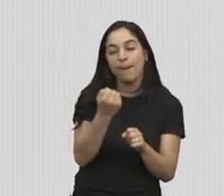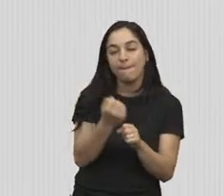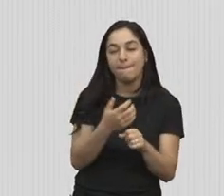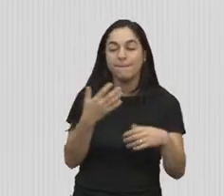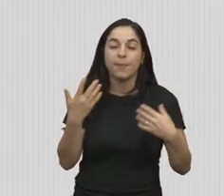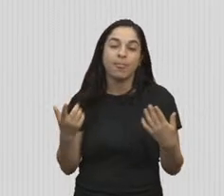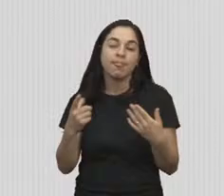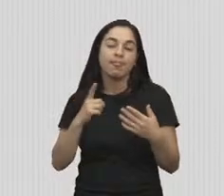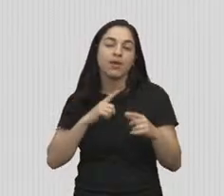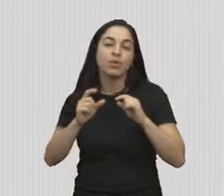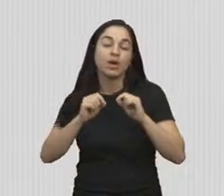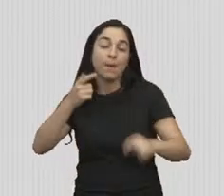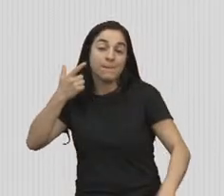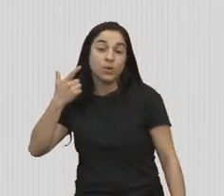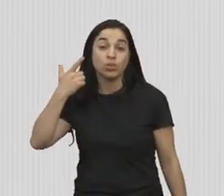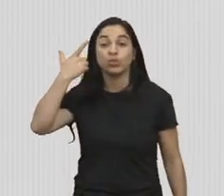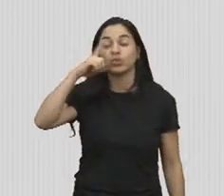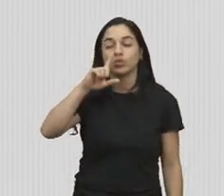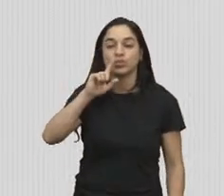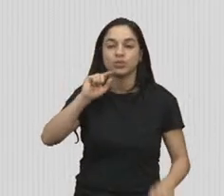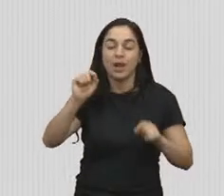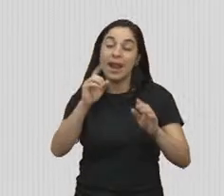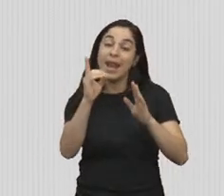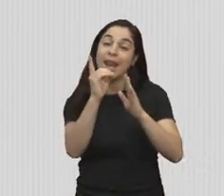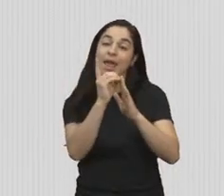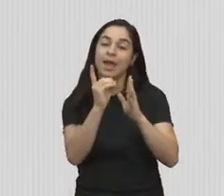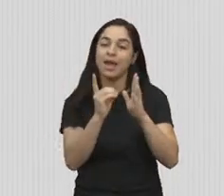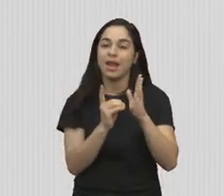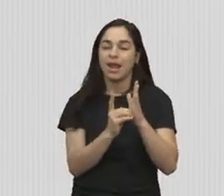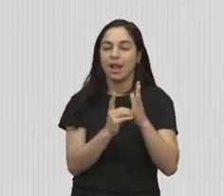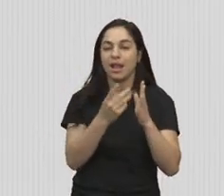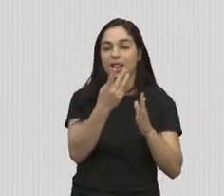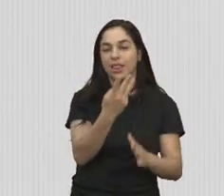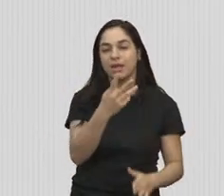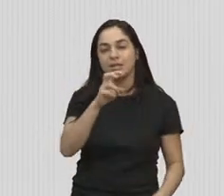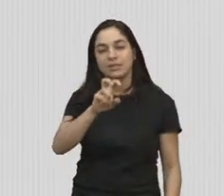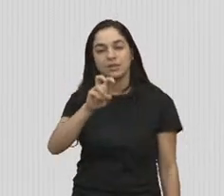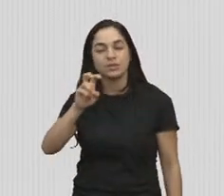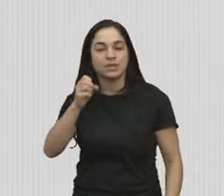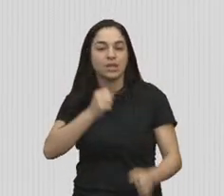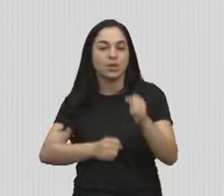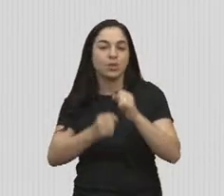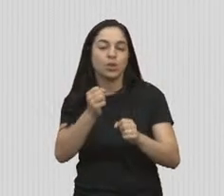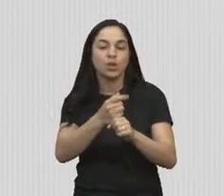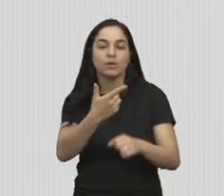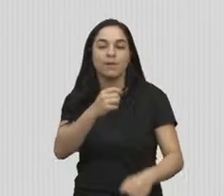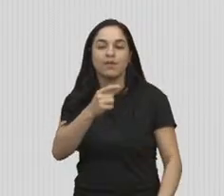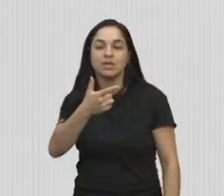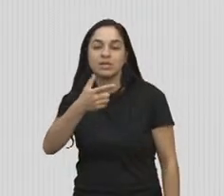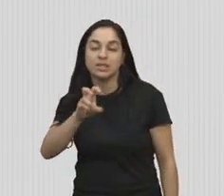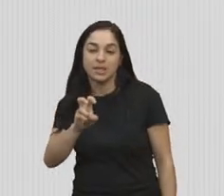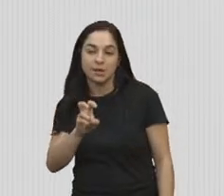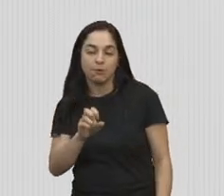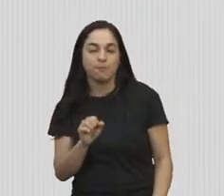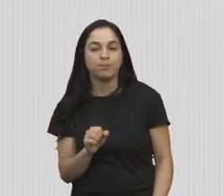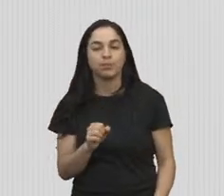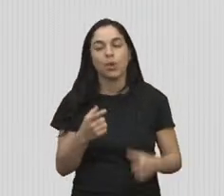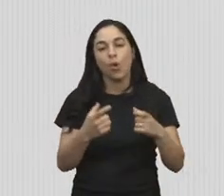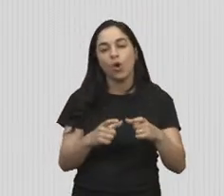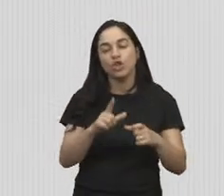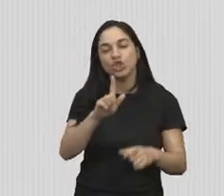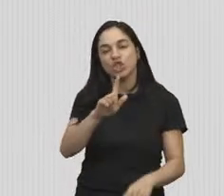grande conquista aí, que foi o decreto 355 de 2025, onde a GCM, a